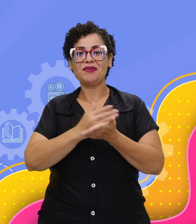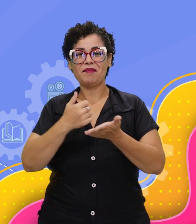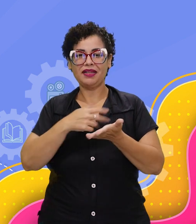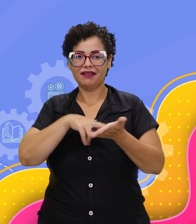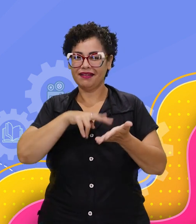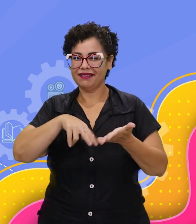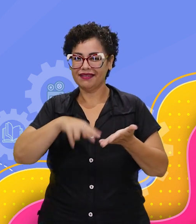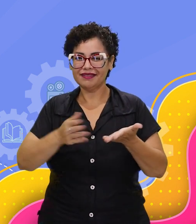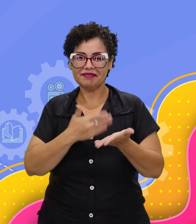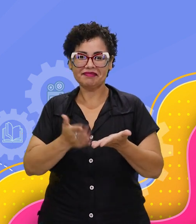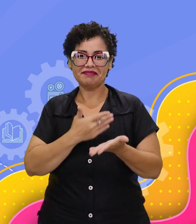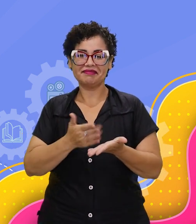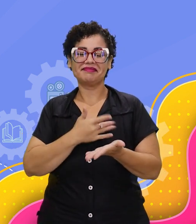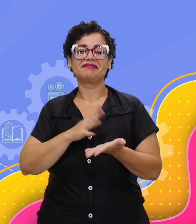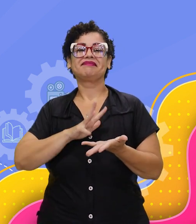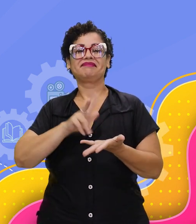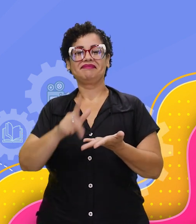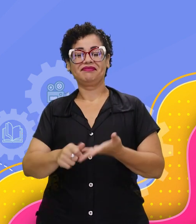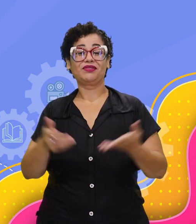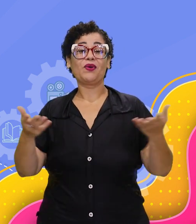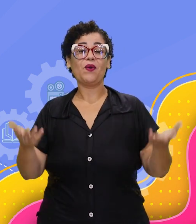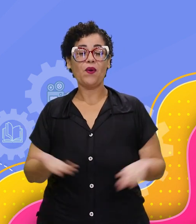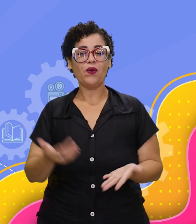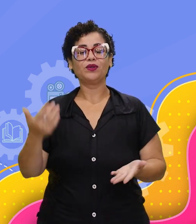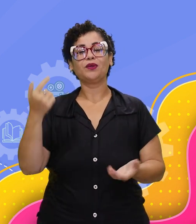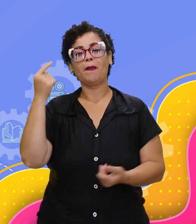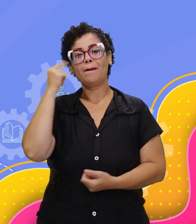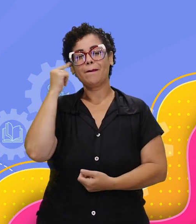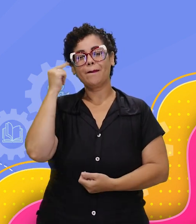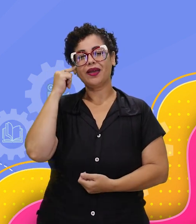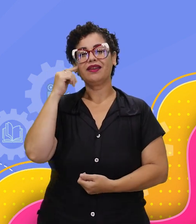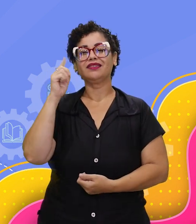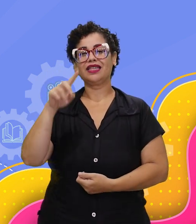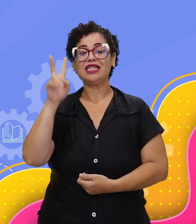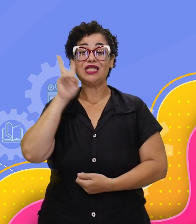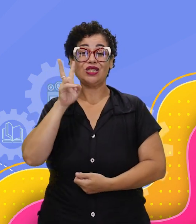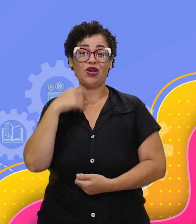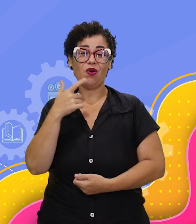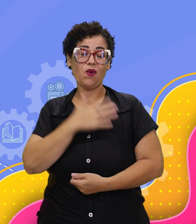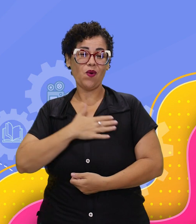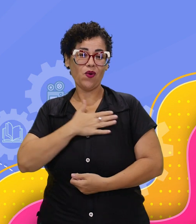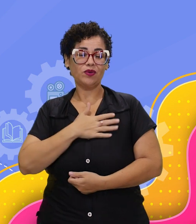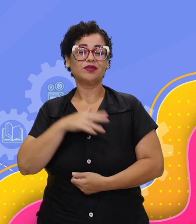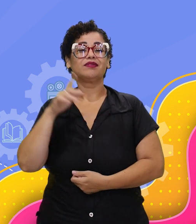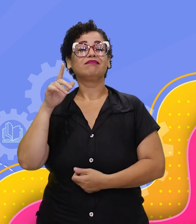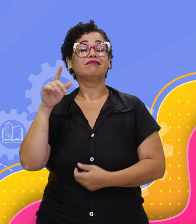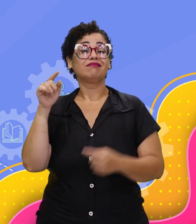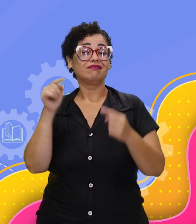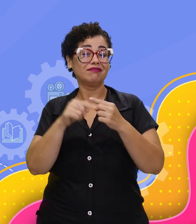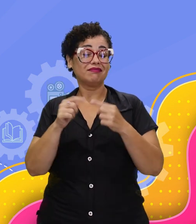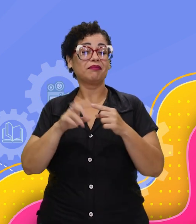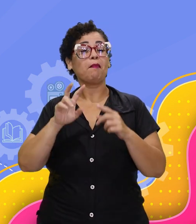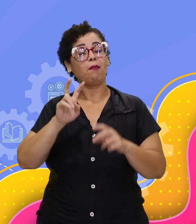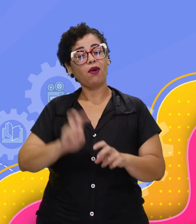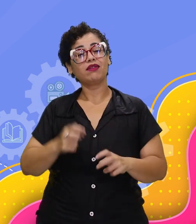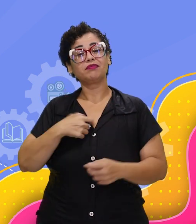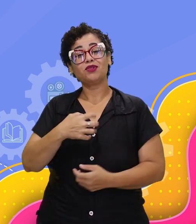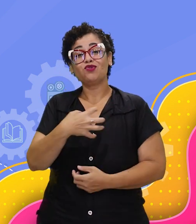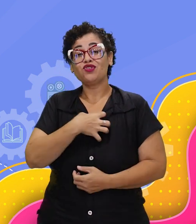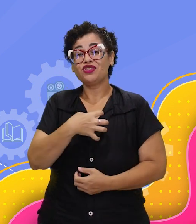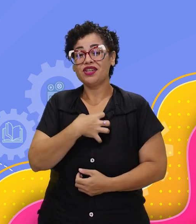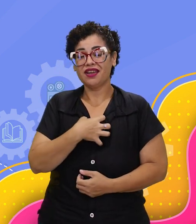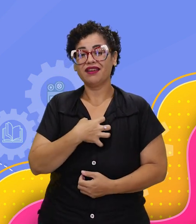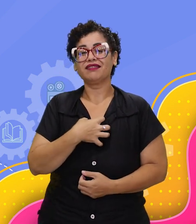aulas. Hoje em dia eu penso que o gosto pela história tem a ver também com a minha personalidade. Eu